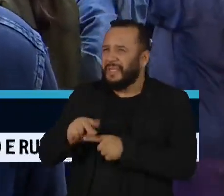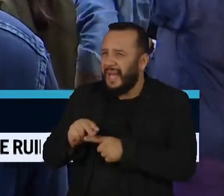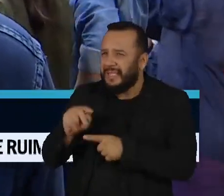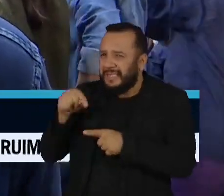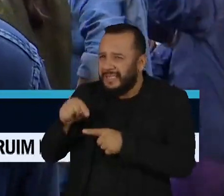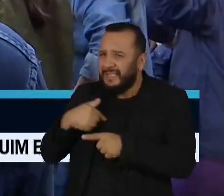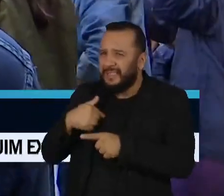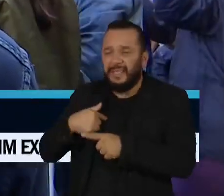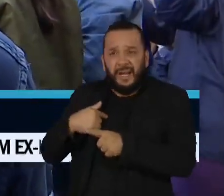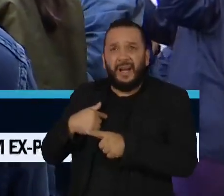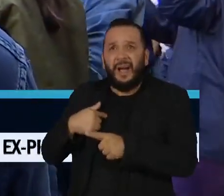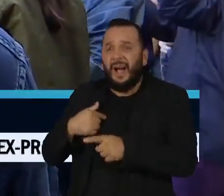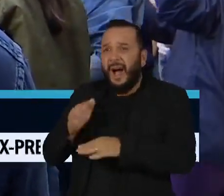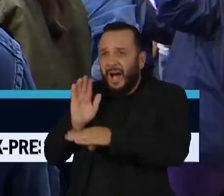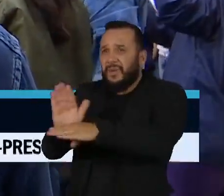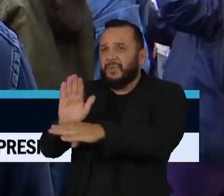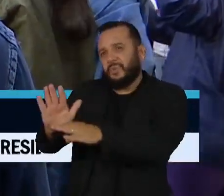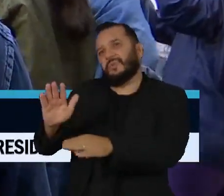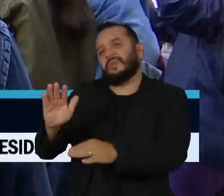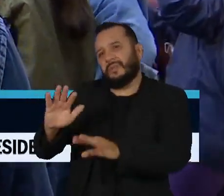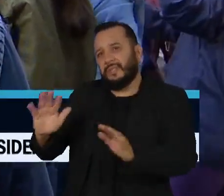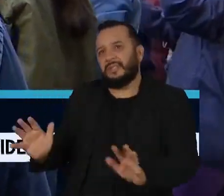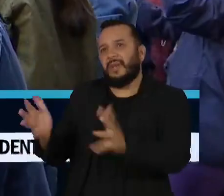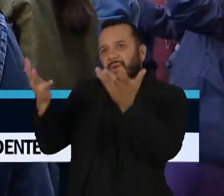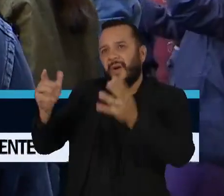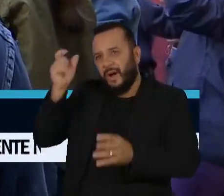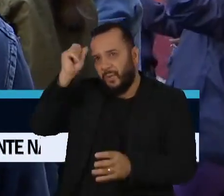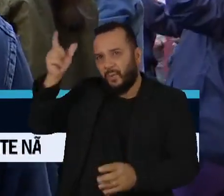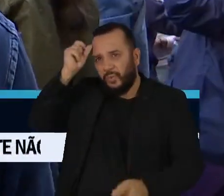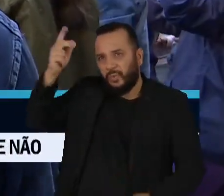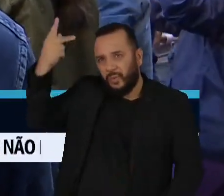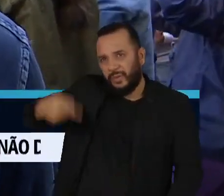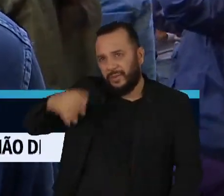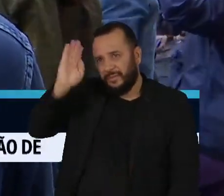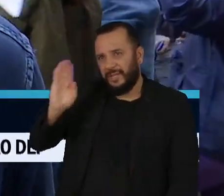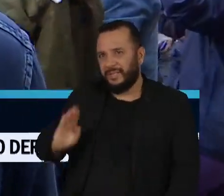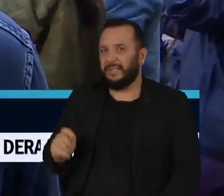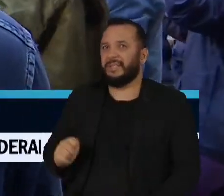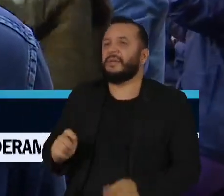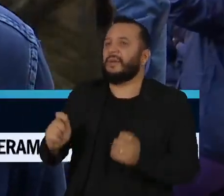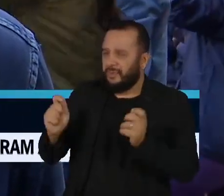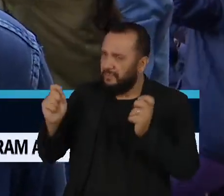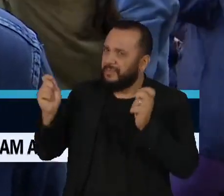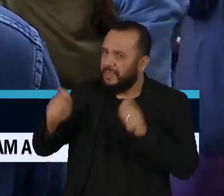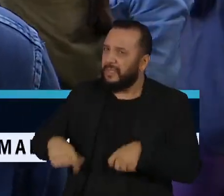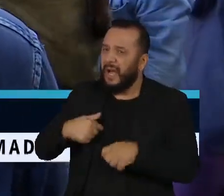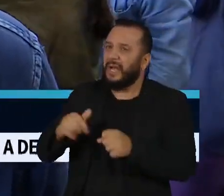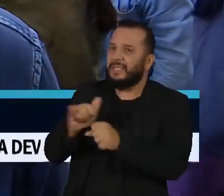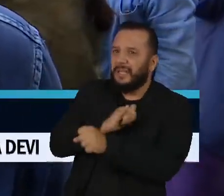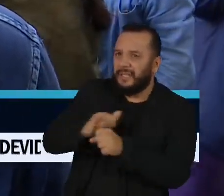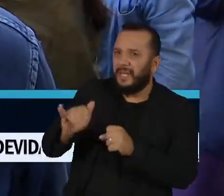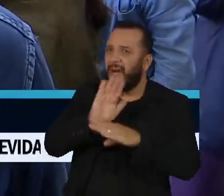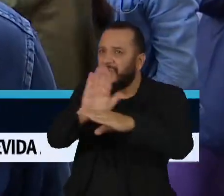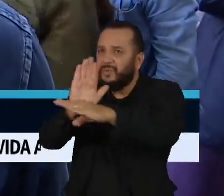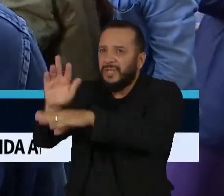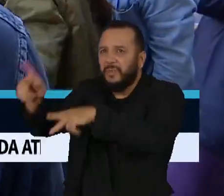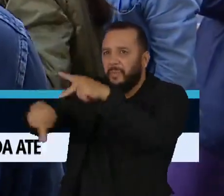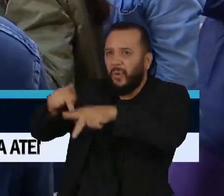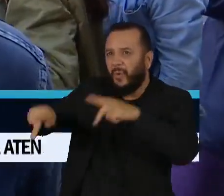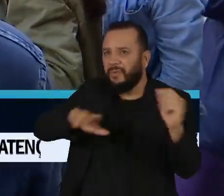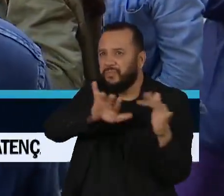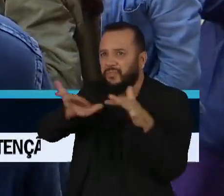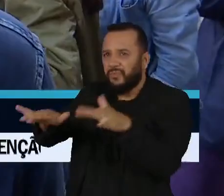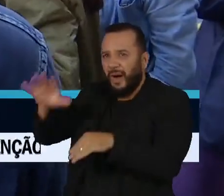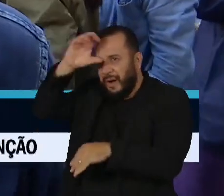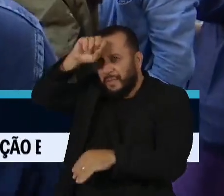salva, de alguma maneira, a cultura do Brasil, dando possibilidades alternativas, né? Que a produção